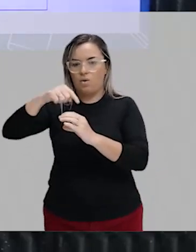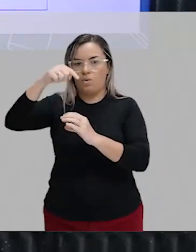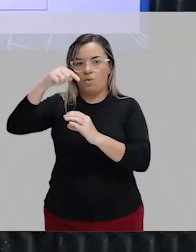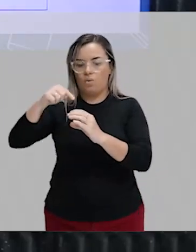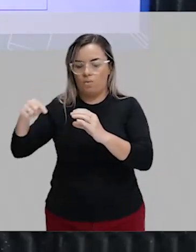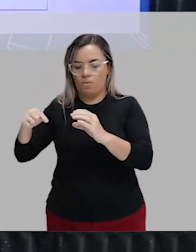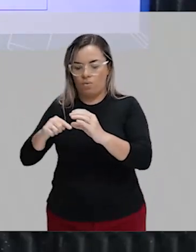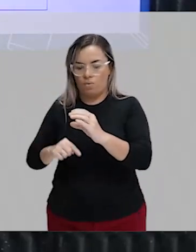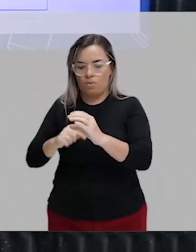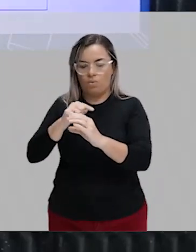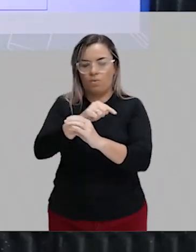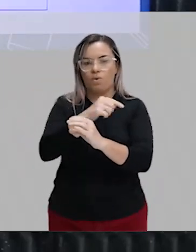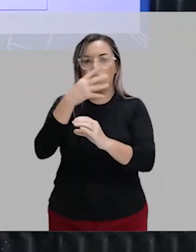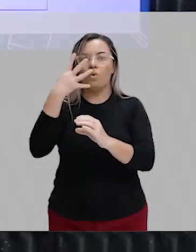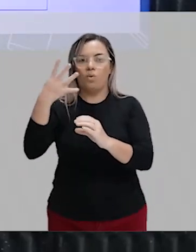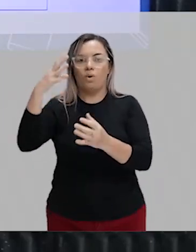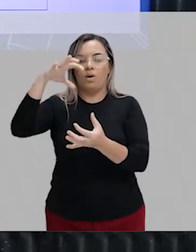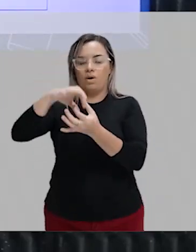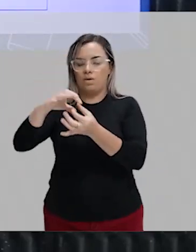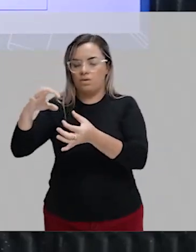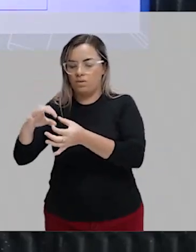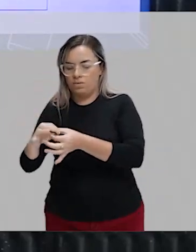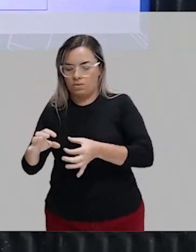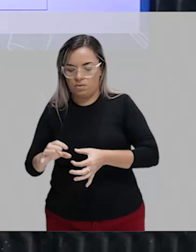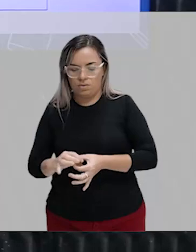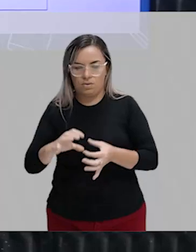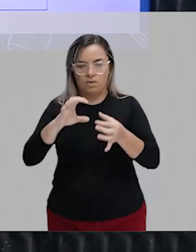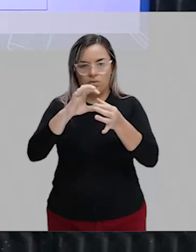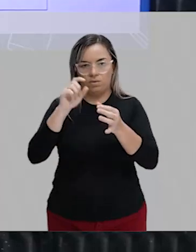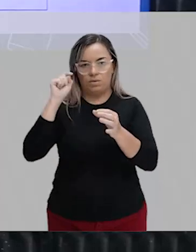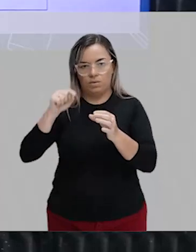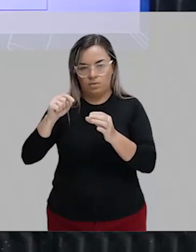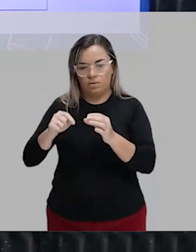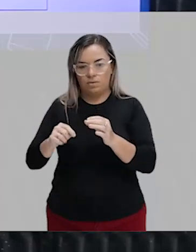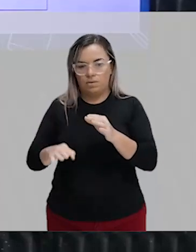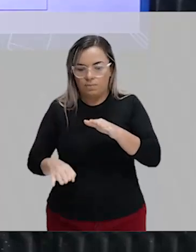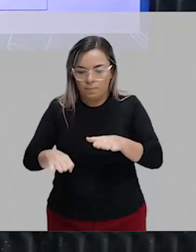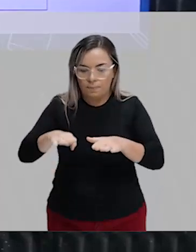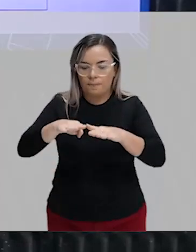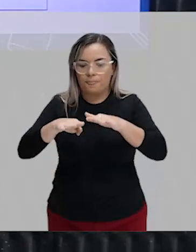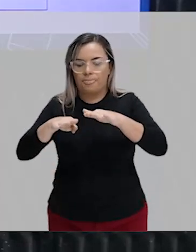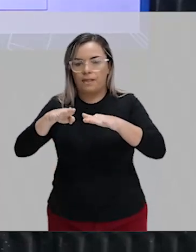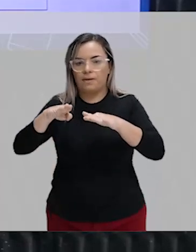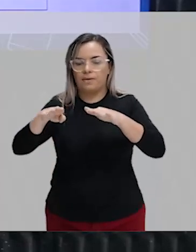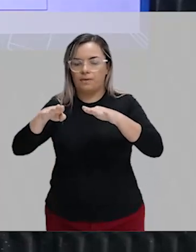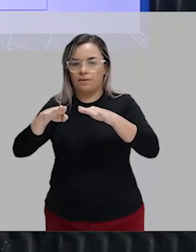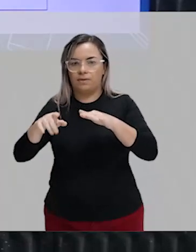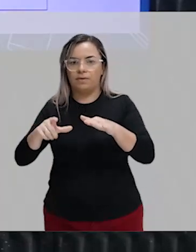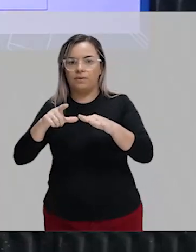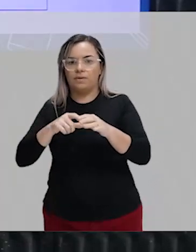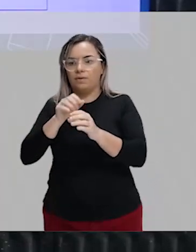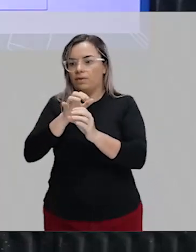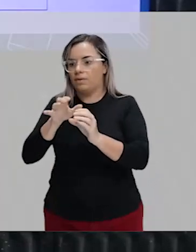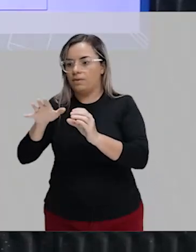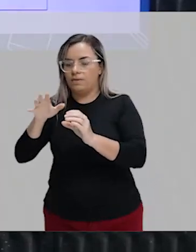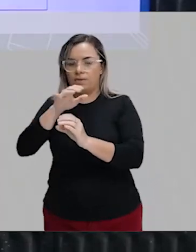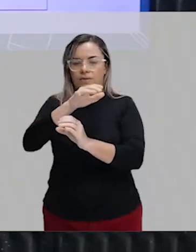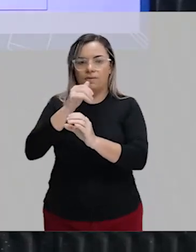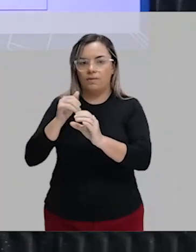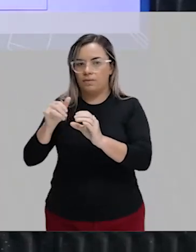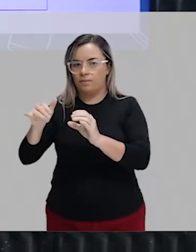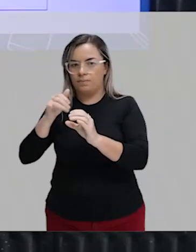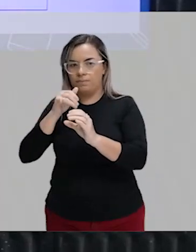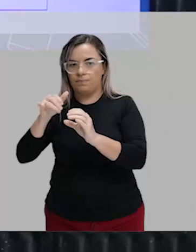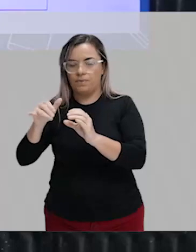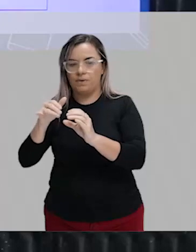elétrica. Então, o carbono, para que ele possa adquirir essa estabilidade, ele tem que compartilhar 4 elétrons para ganhar mais